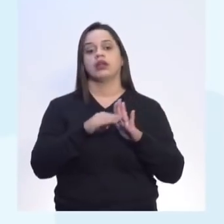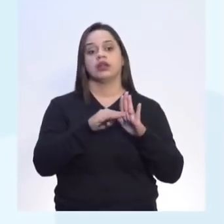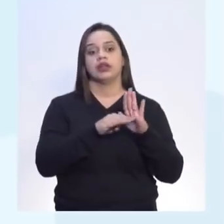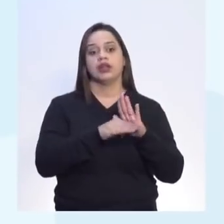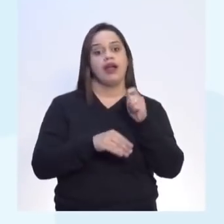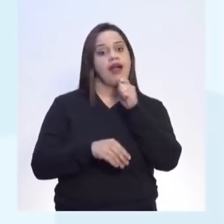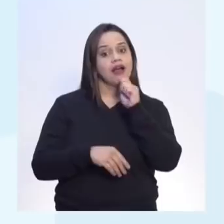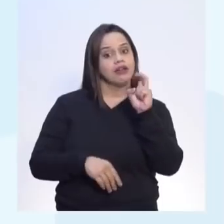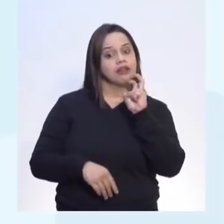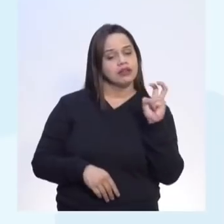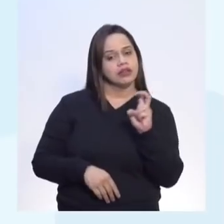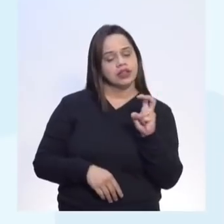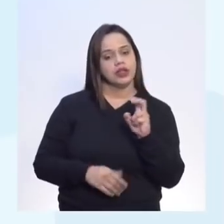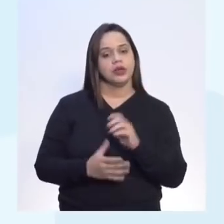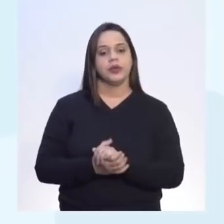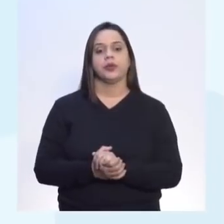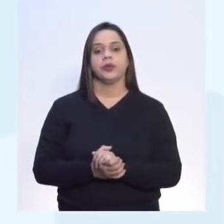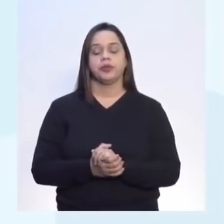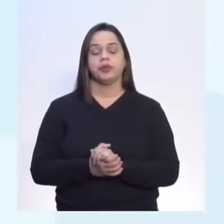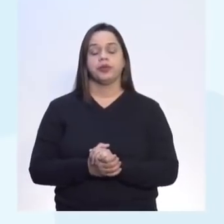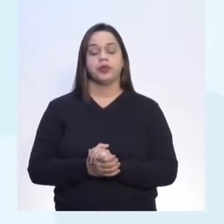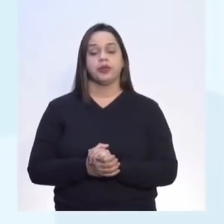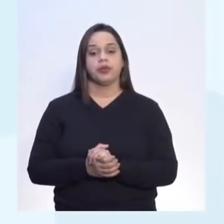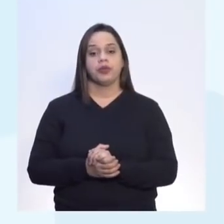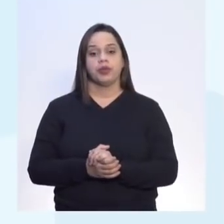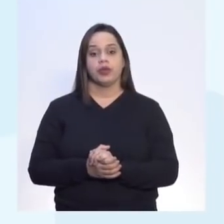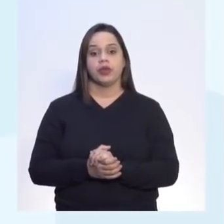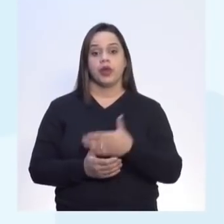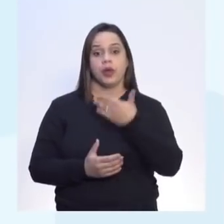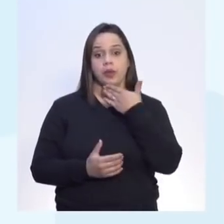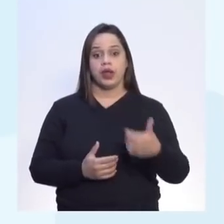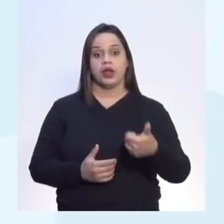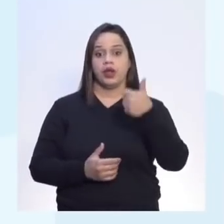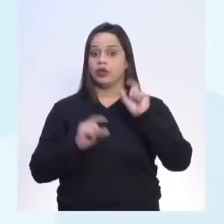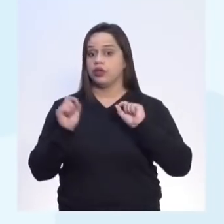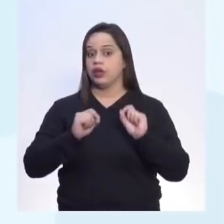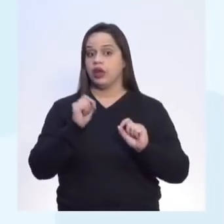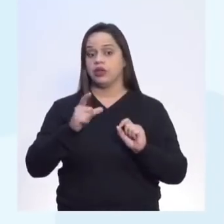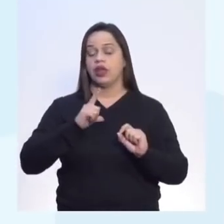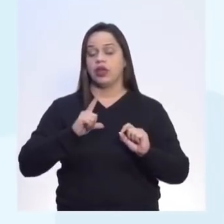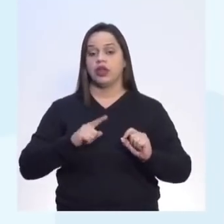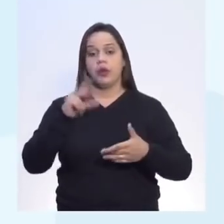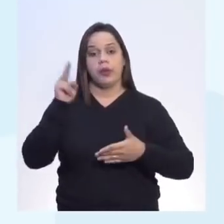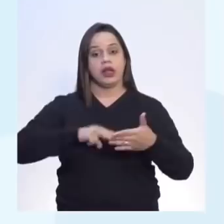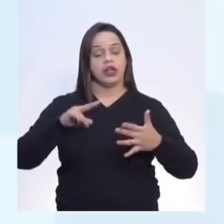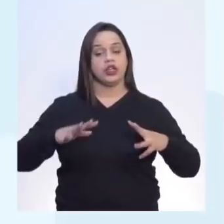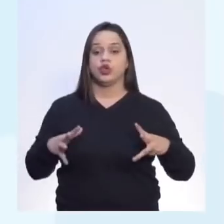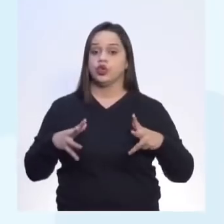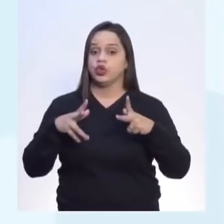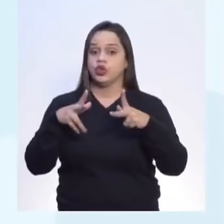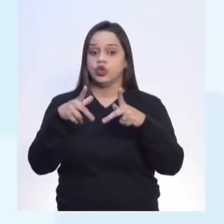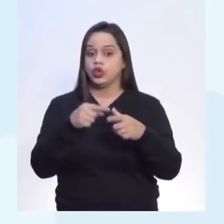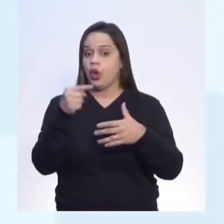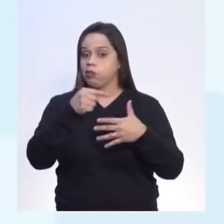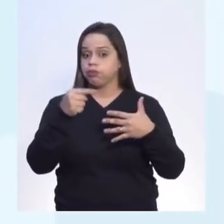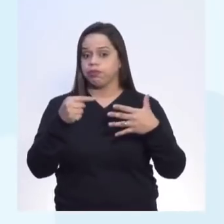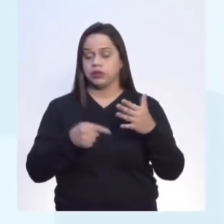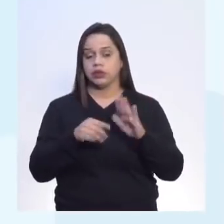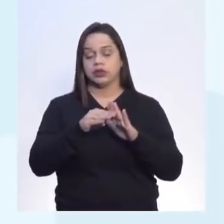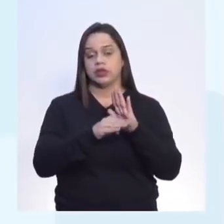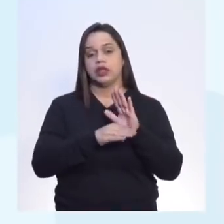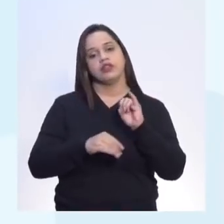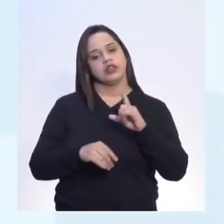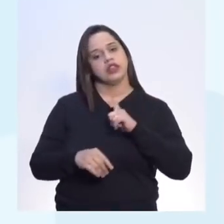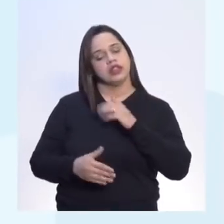na cena 5. O ideal seria termos uma leitura, de repente, de todas essas cenas aí. Se vocês tiverem